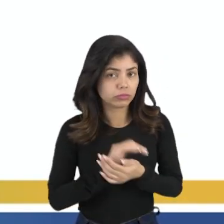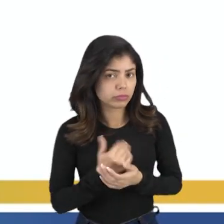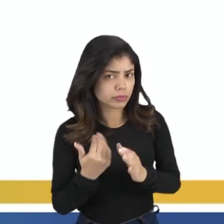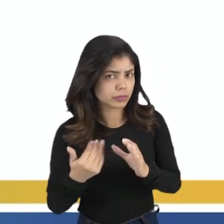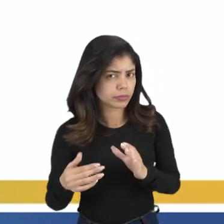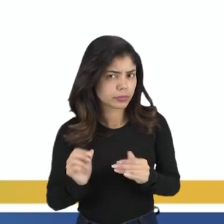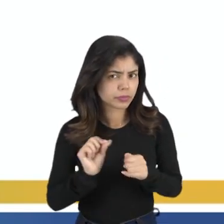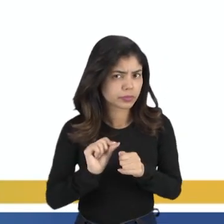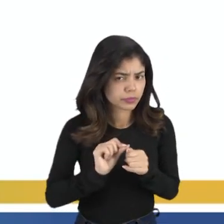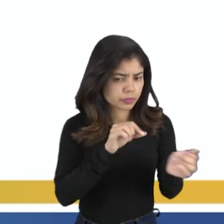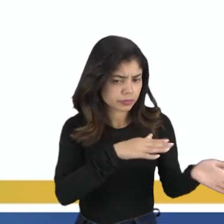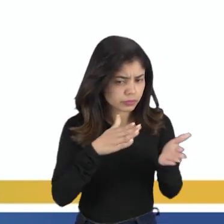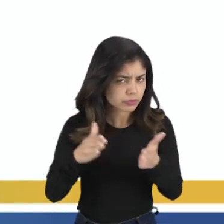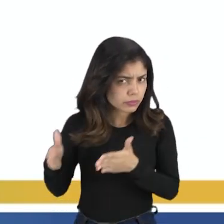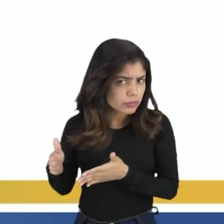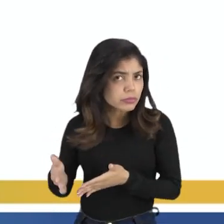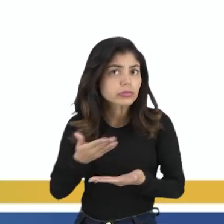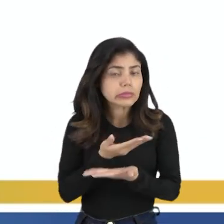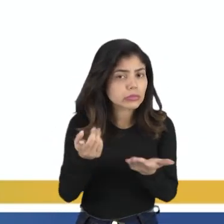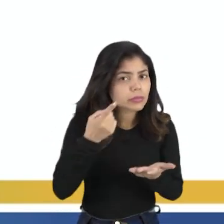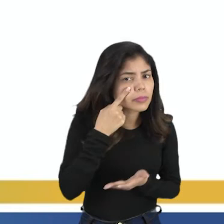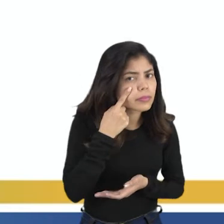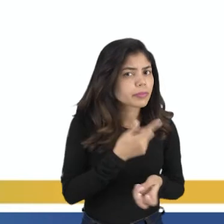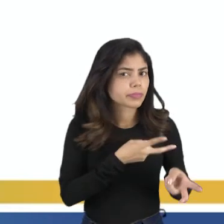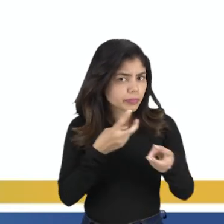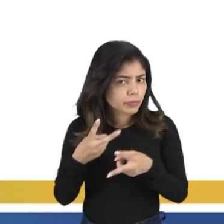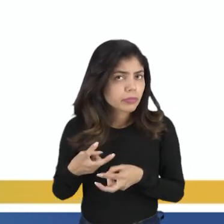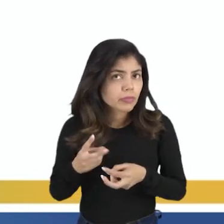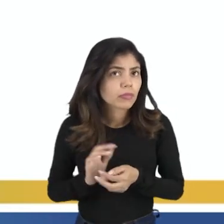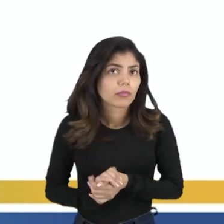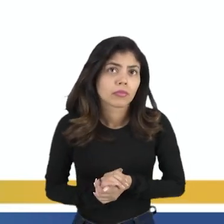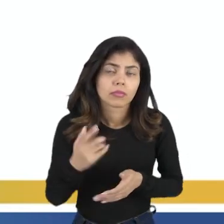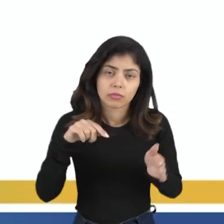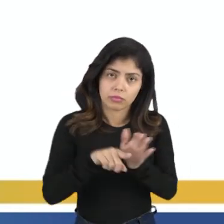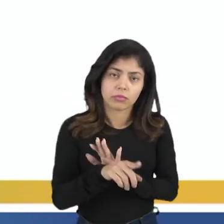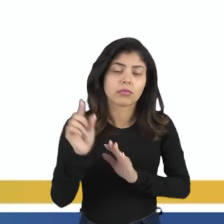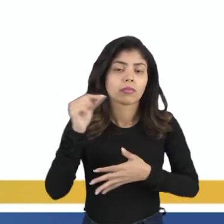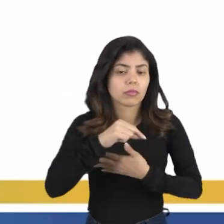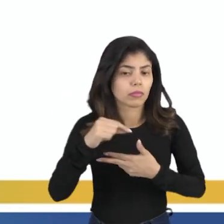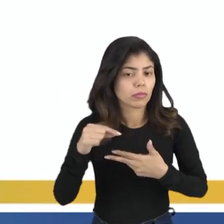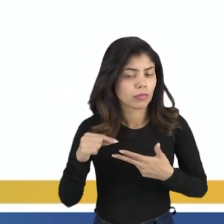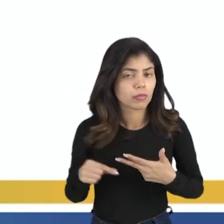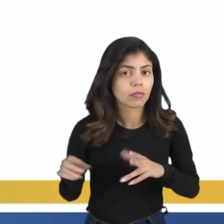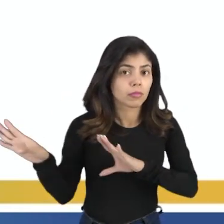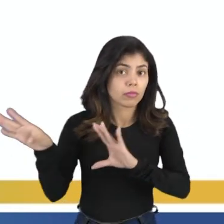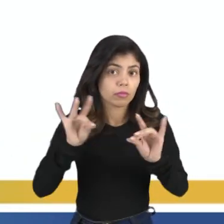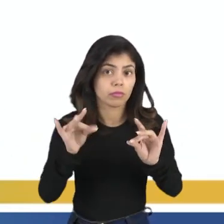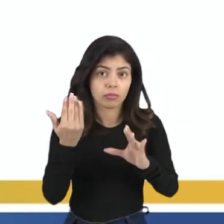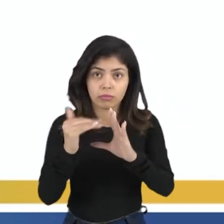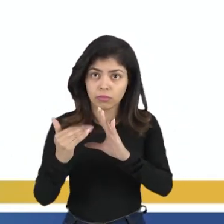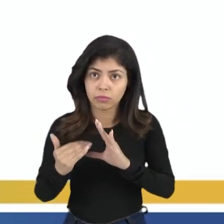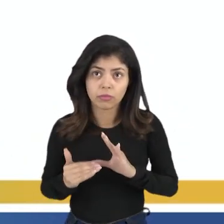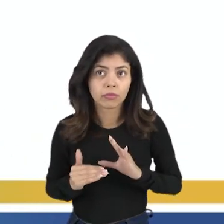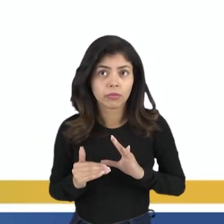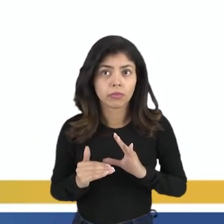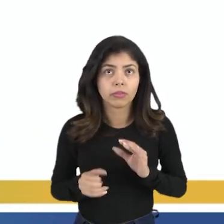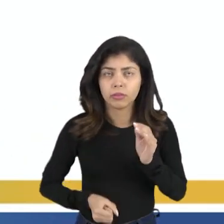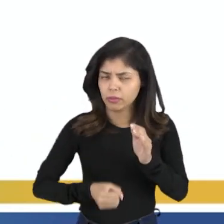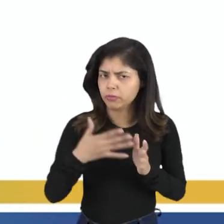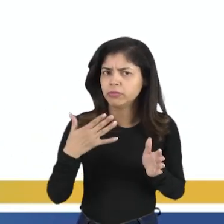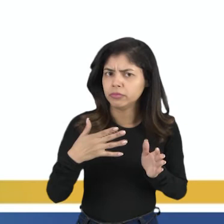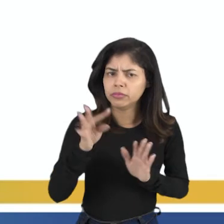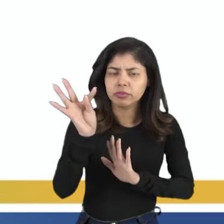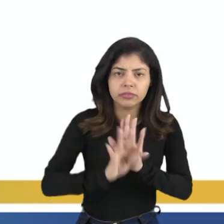querendo passar aí. Observaram? Deram uma olhadinha? As questões do Enem muitas vezes trazem